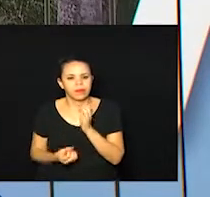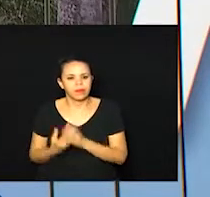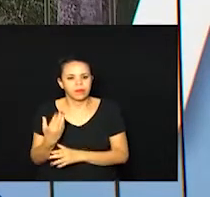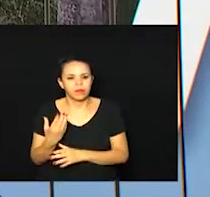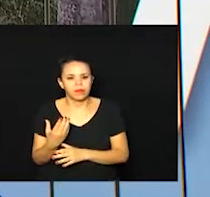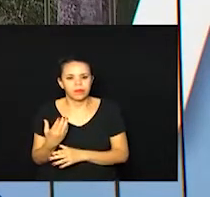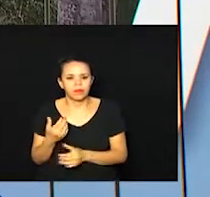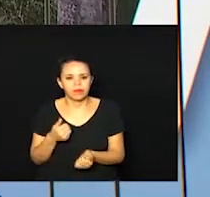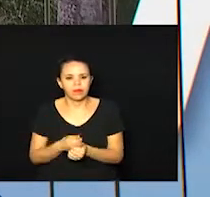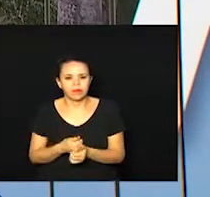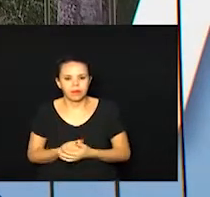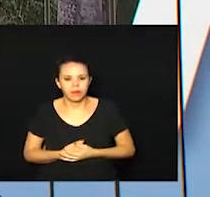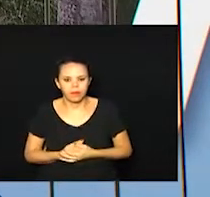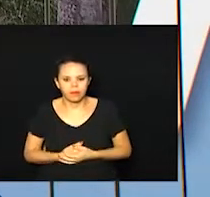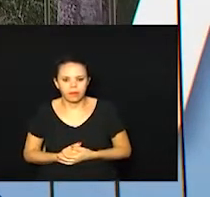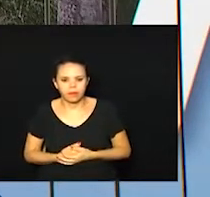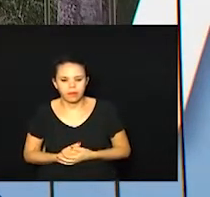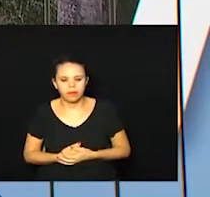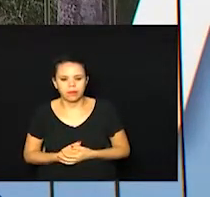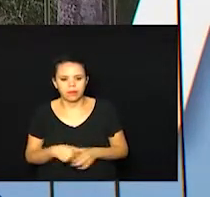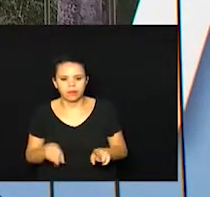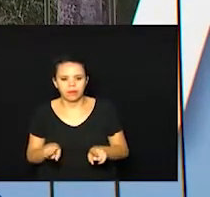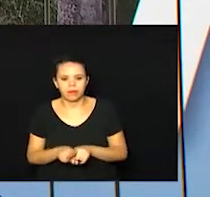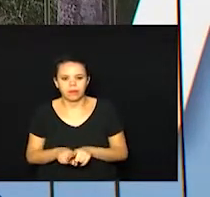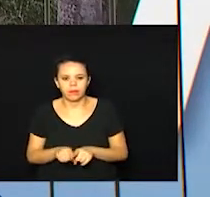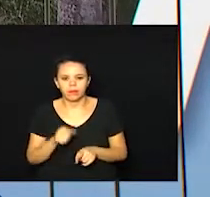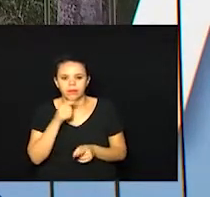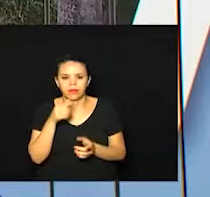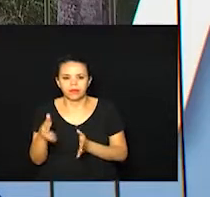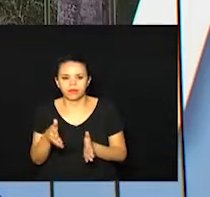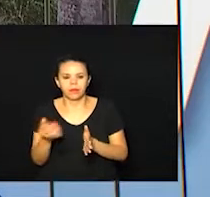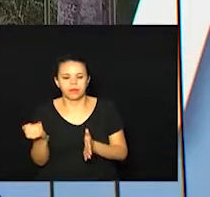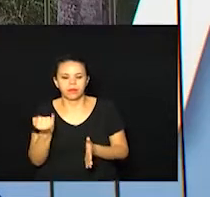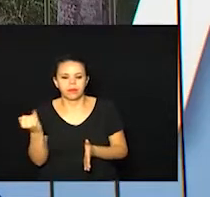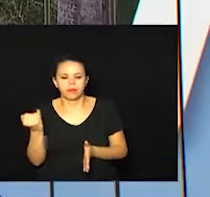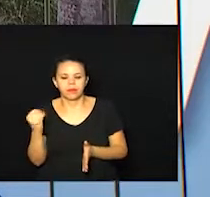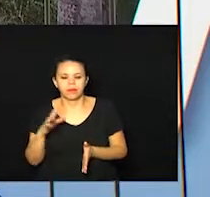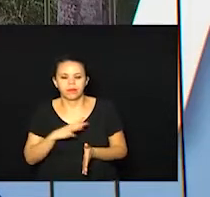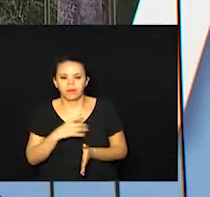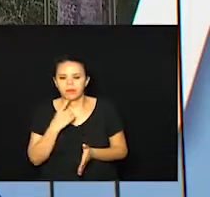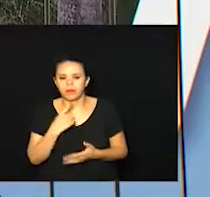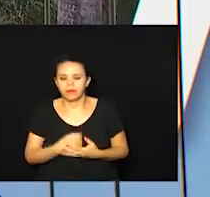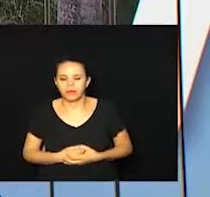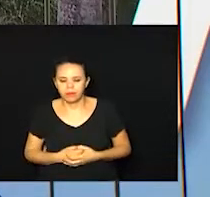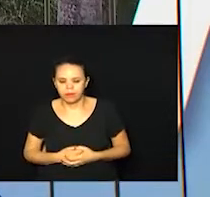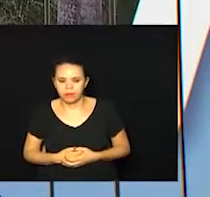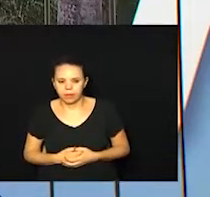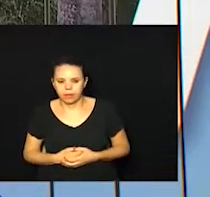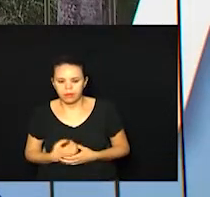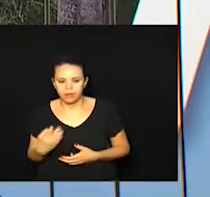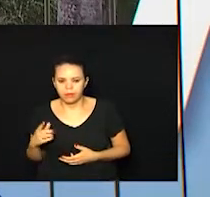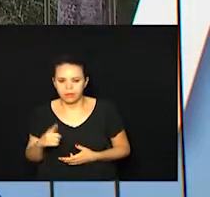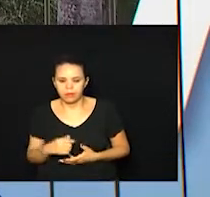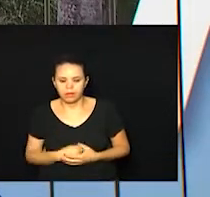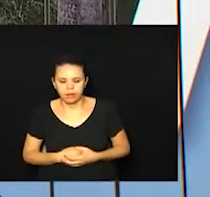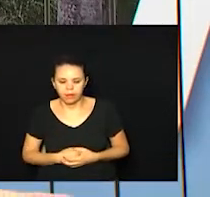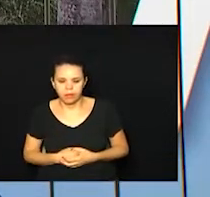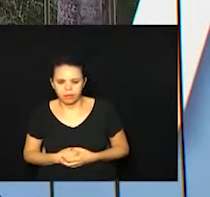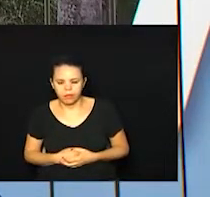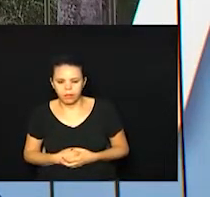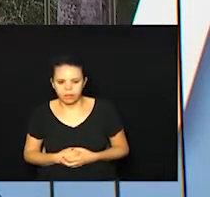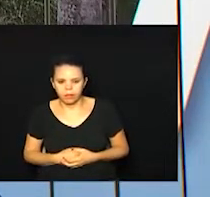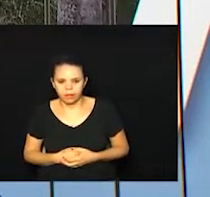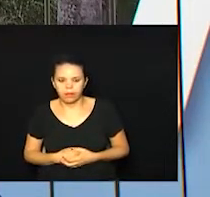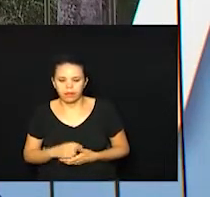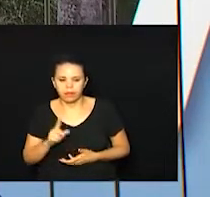lá recentemente, mas também por mananciais importantes da cidade de Campinas que passam pelo distrito. Então, eu